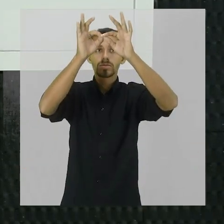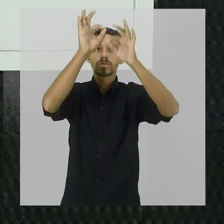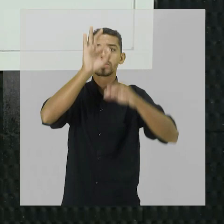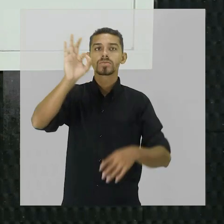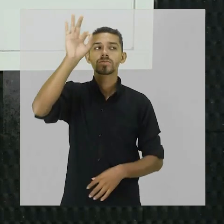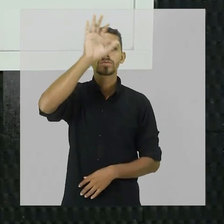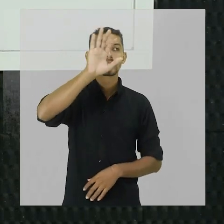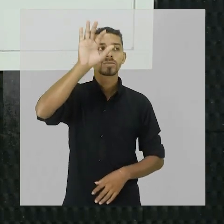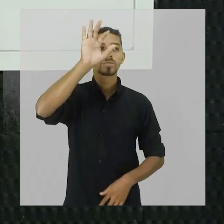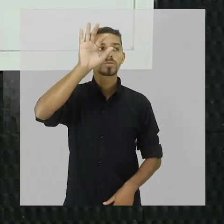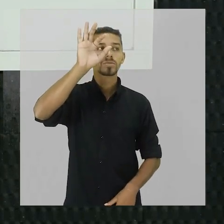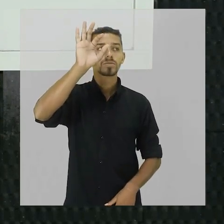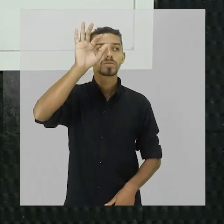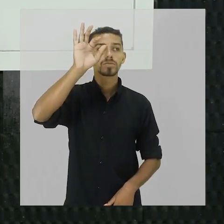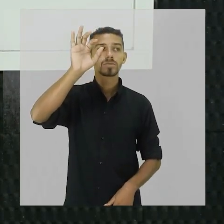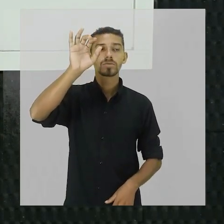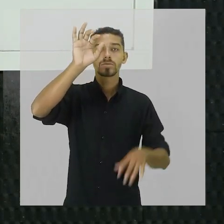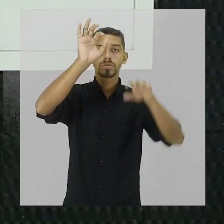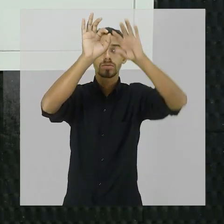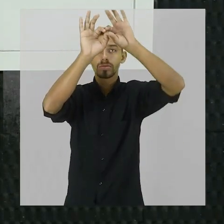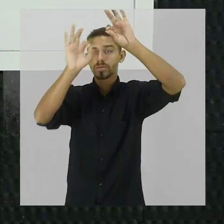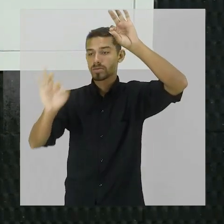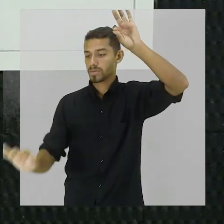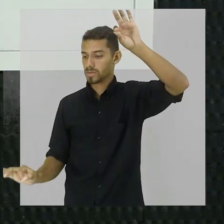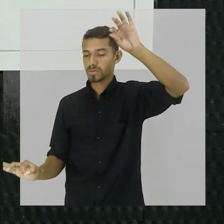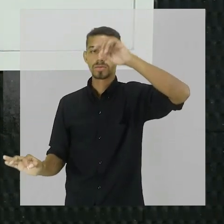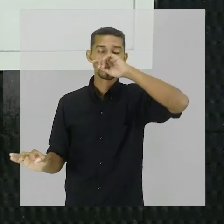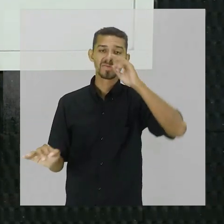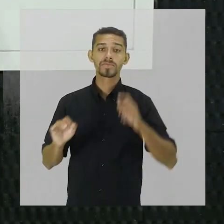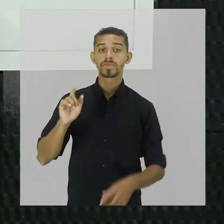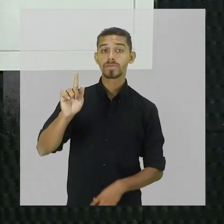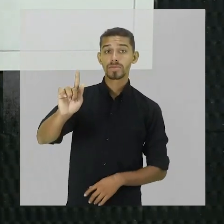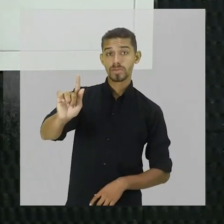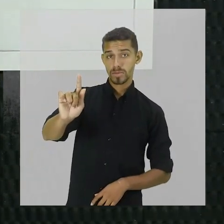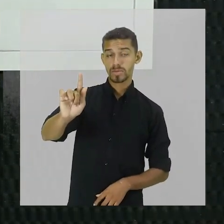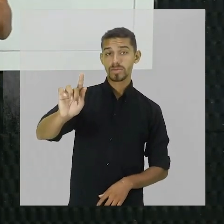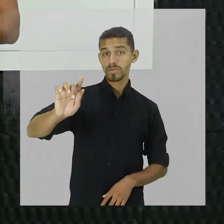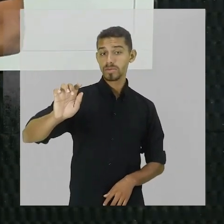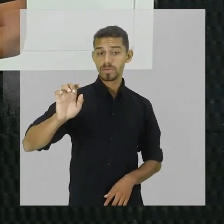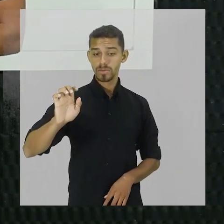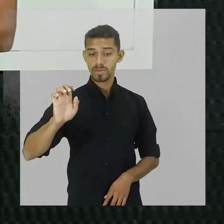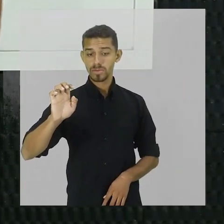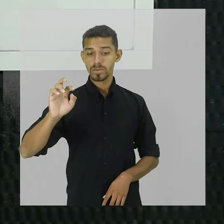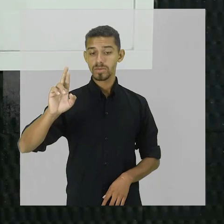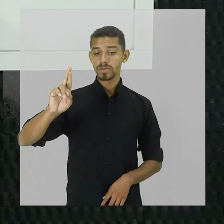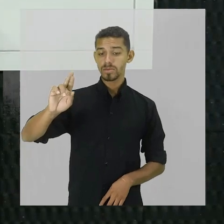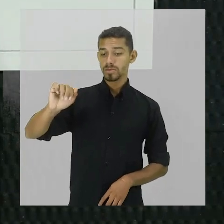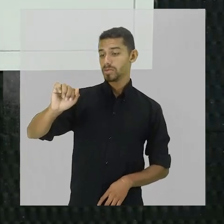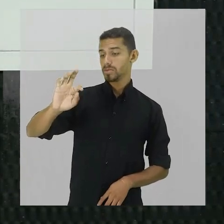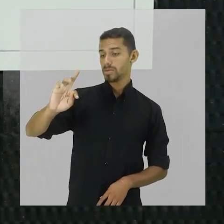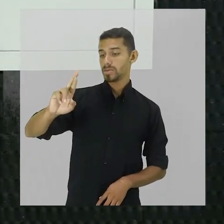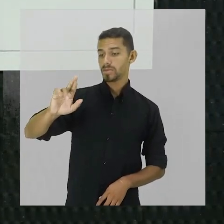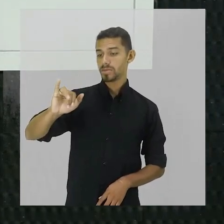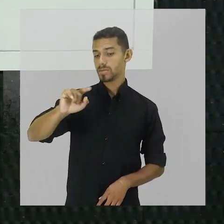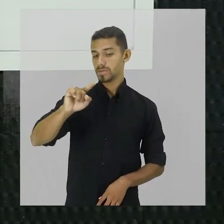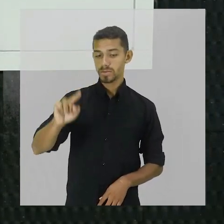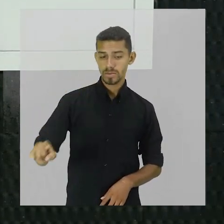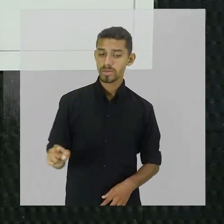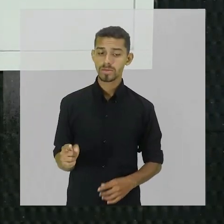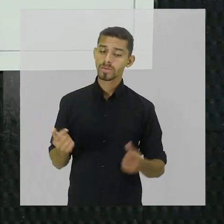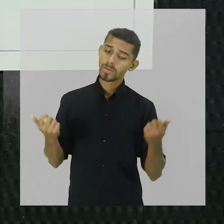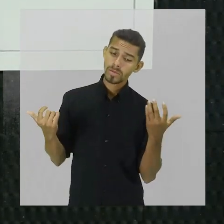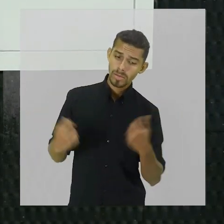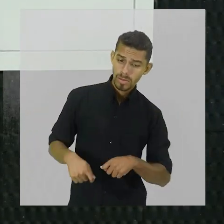que vai desse ponto aqui, que é o vértice, até um ponto da circunferência, que é chamado de geratriz, tá? Porque é